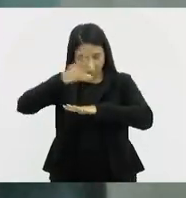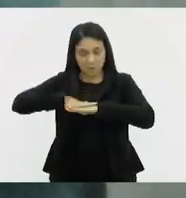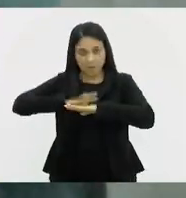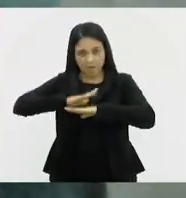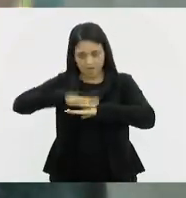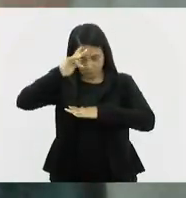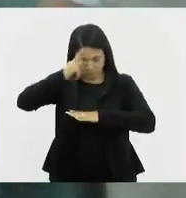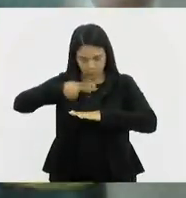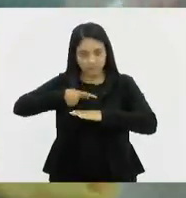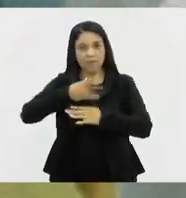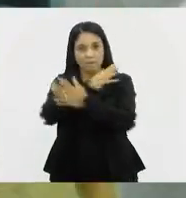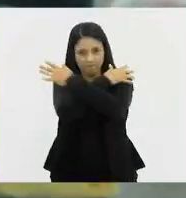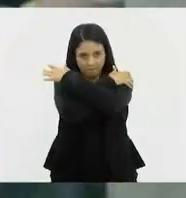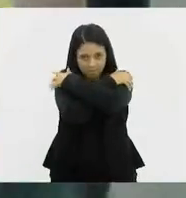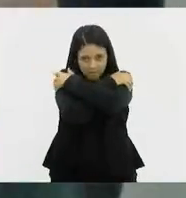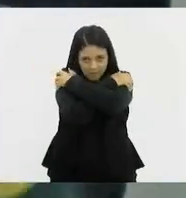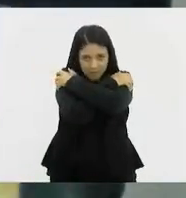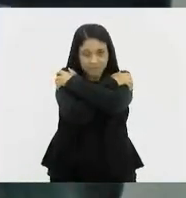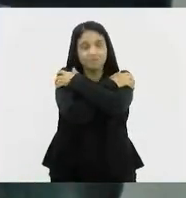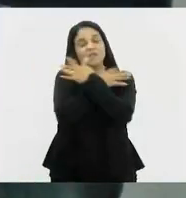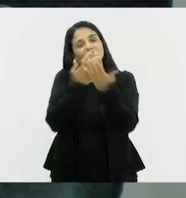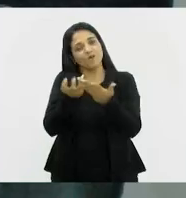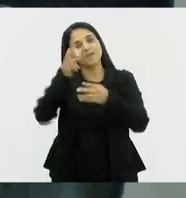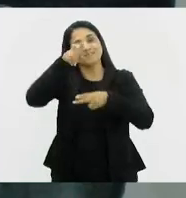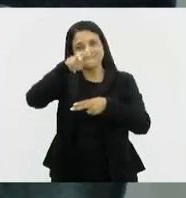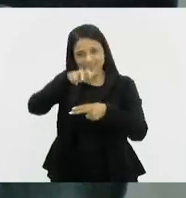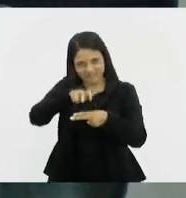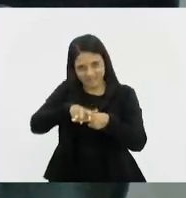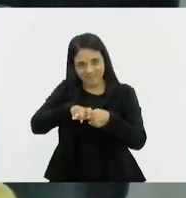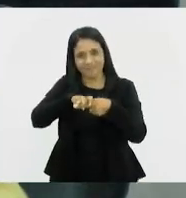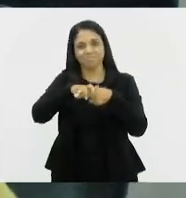importante. Podem sentar à vontade.